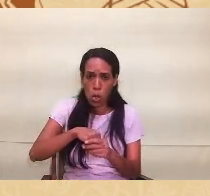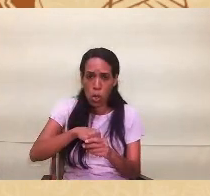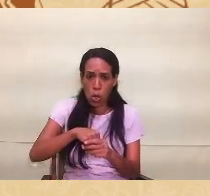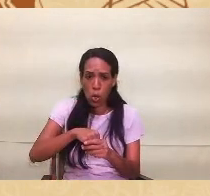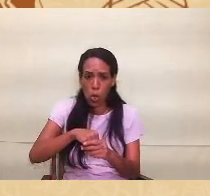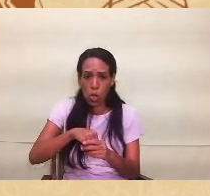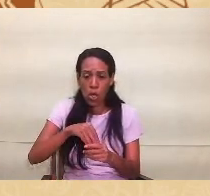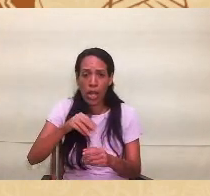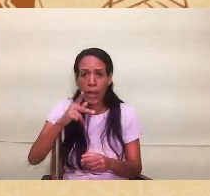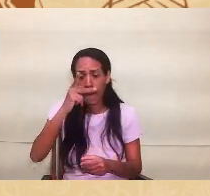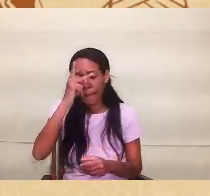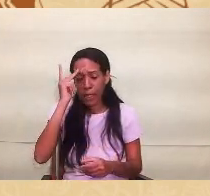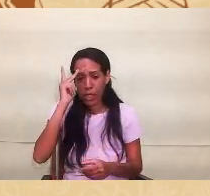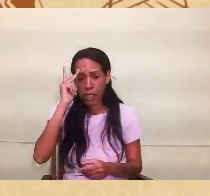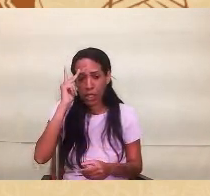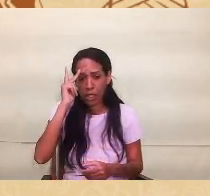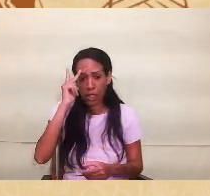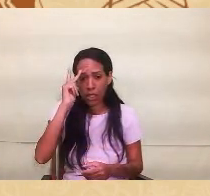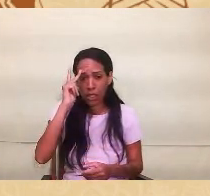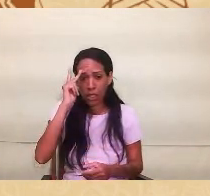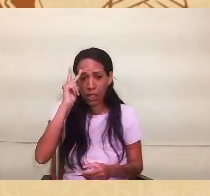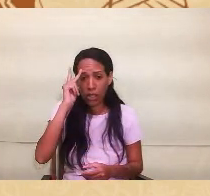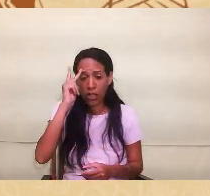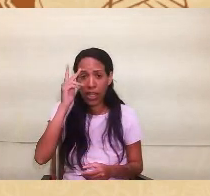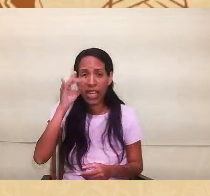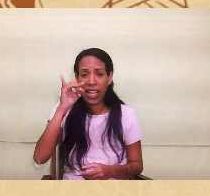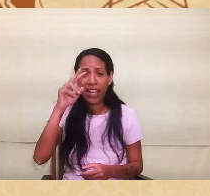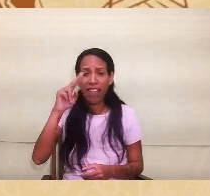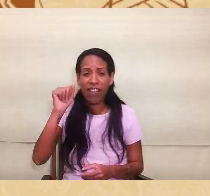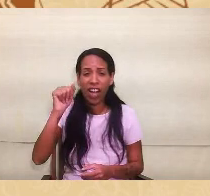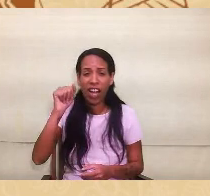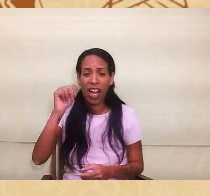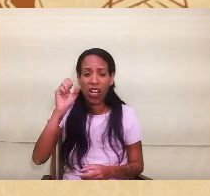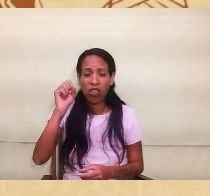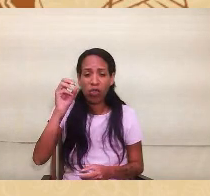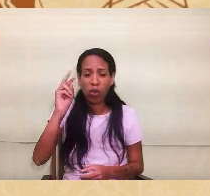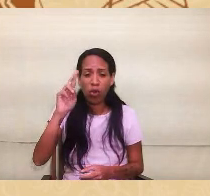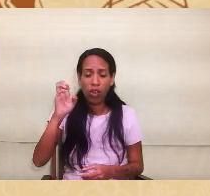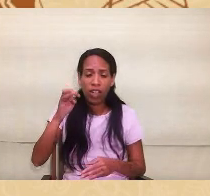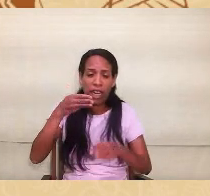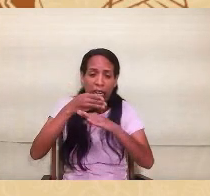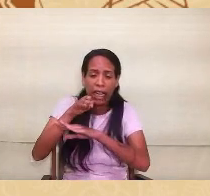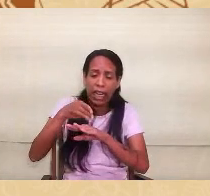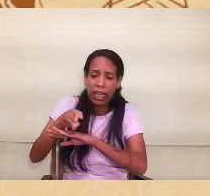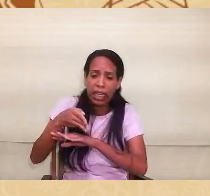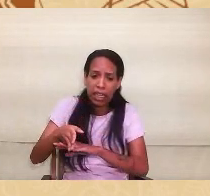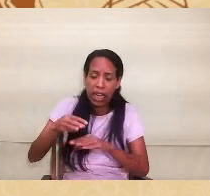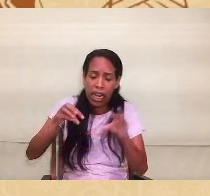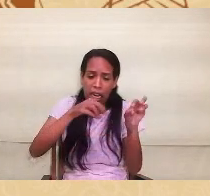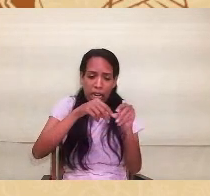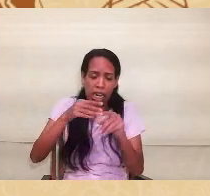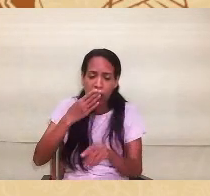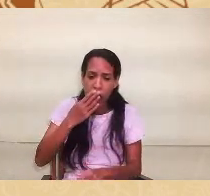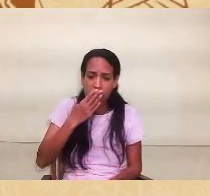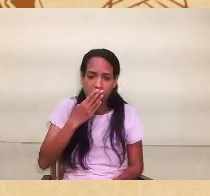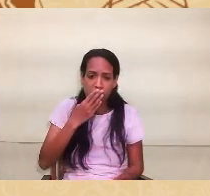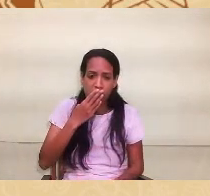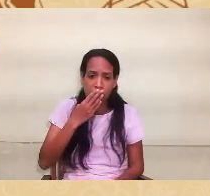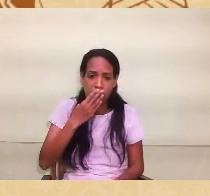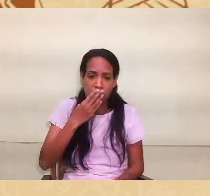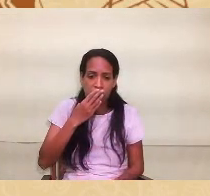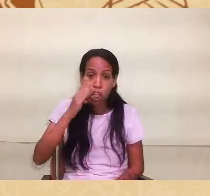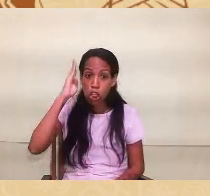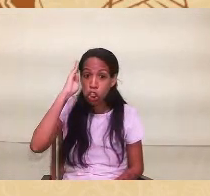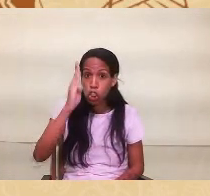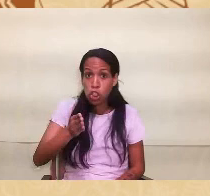deles, dos invasores, a possibilidade de intervir em terra indígena. É direto o